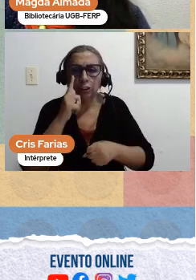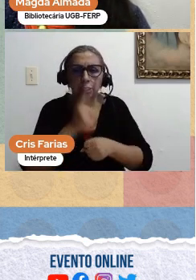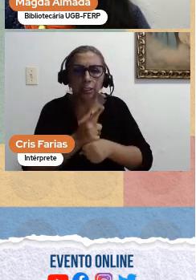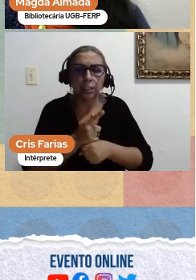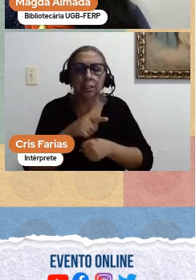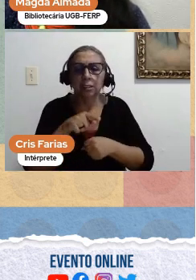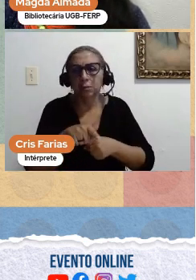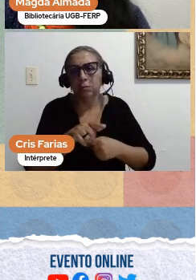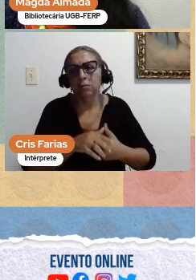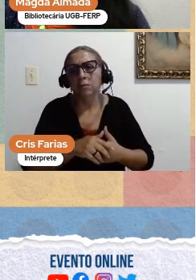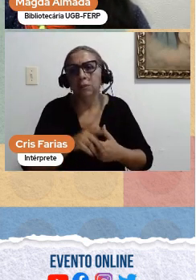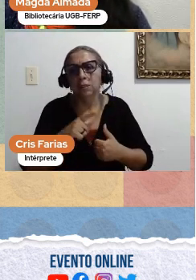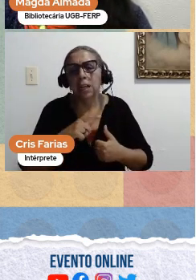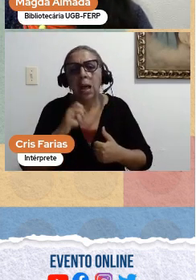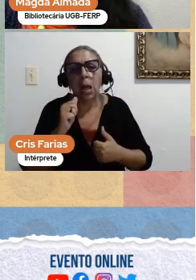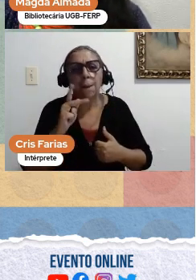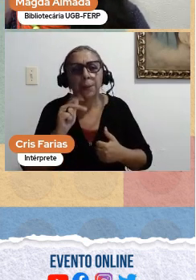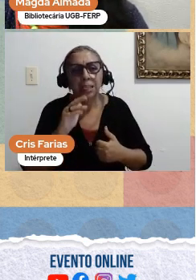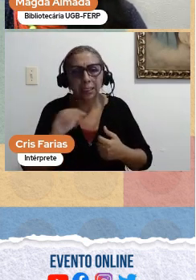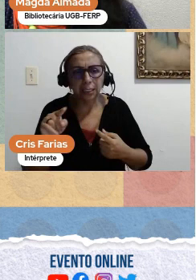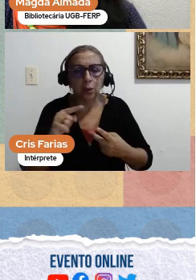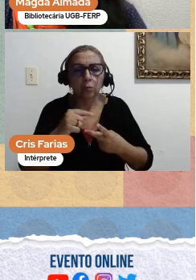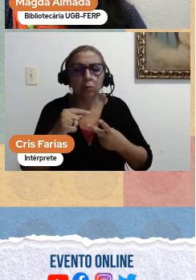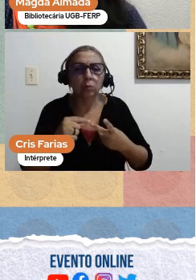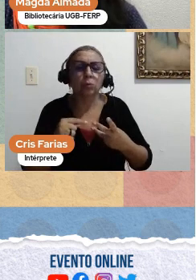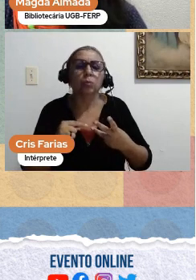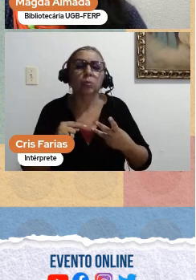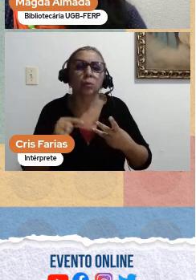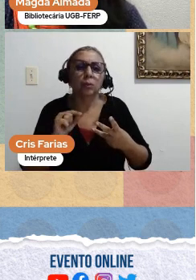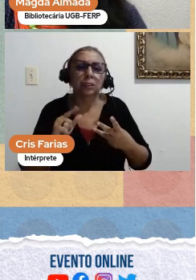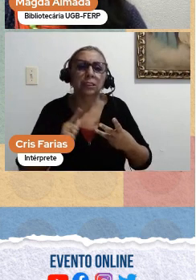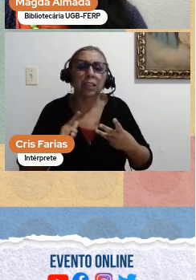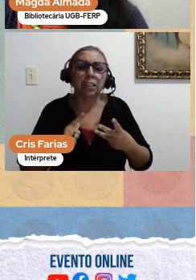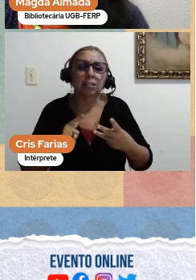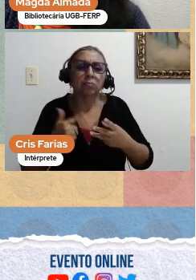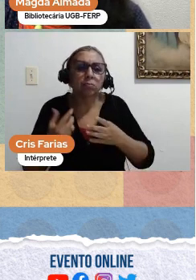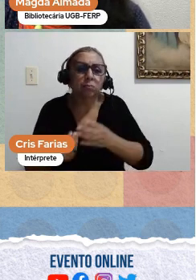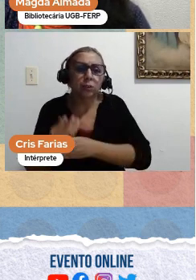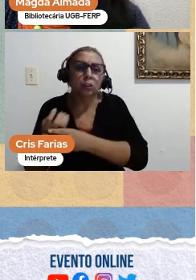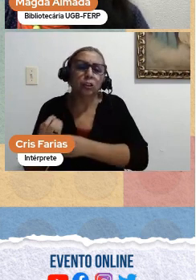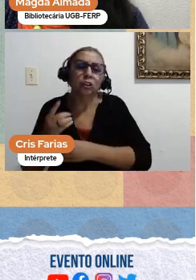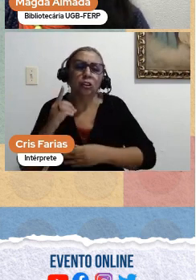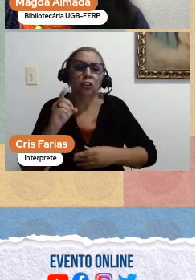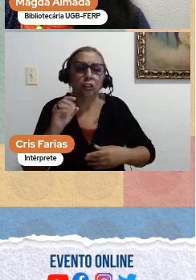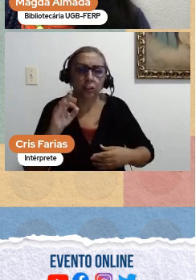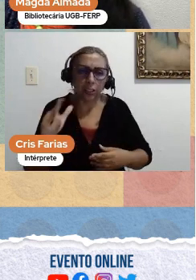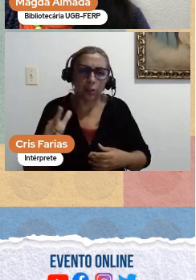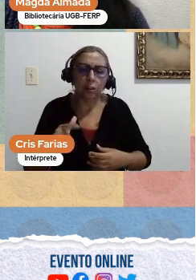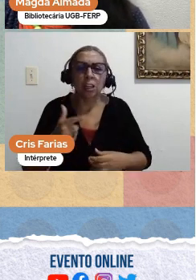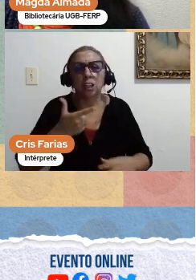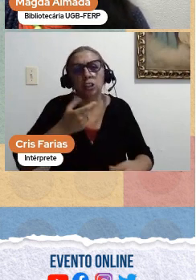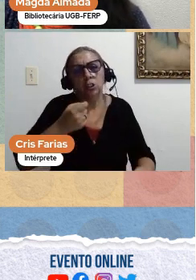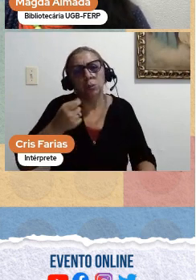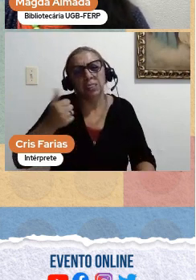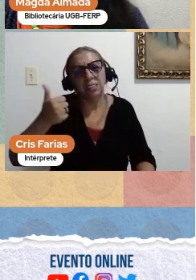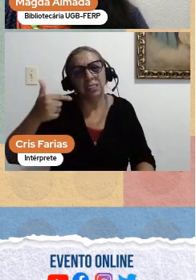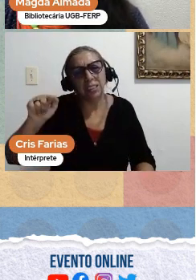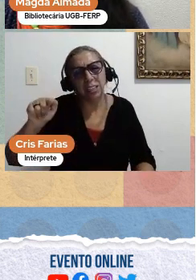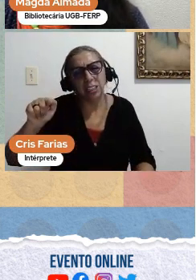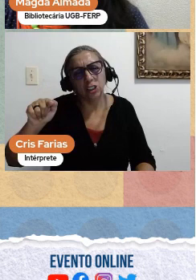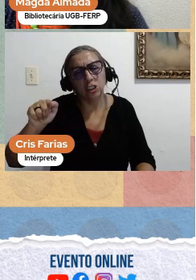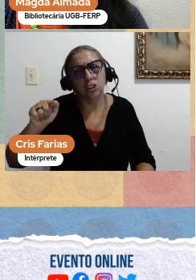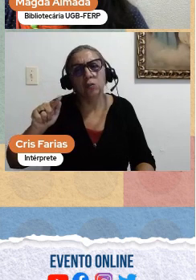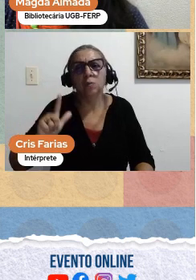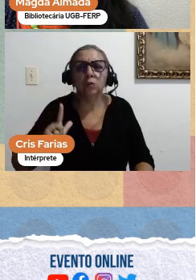fase da gestão, de aplicação, de produção, e o que já está nascendo digital. E, em 2017, teve